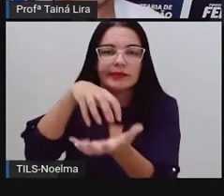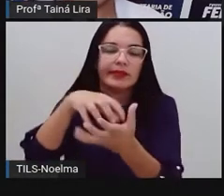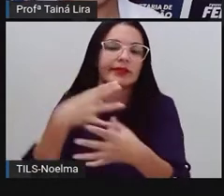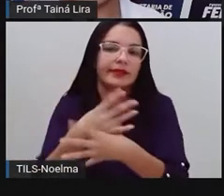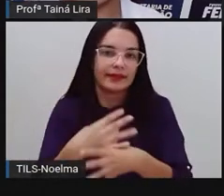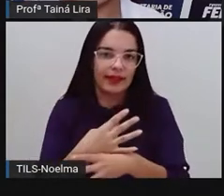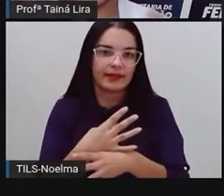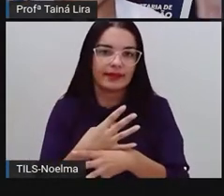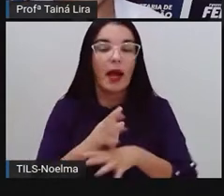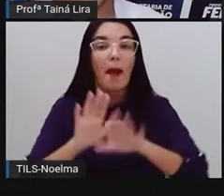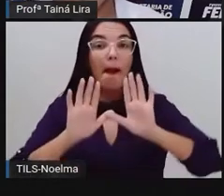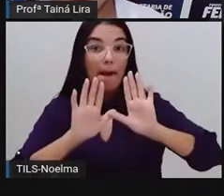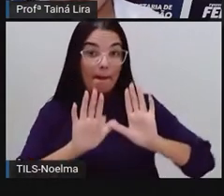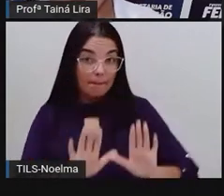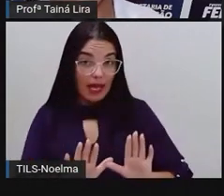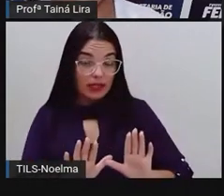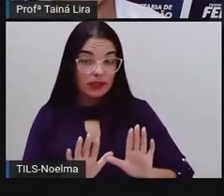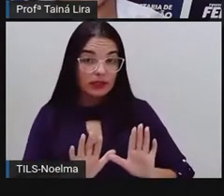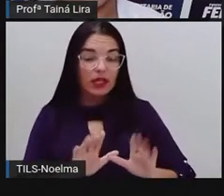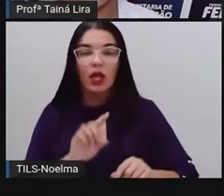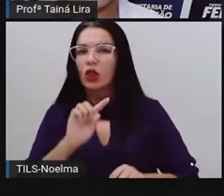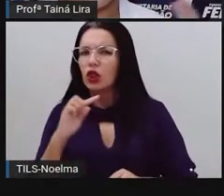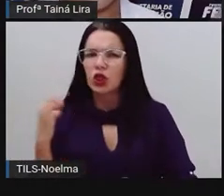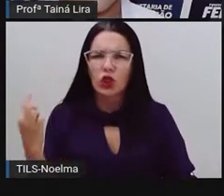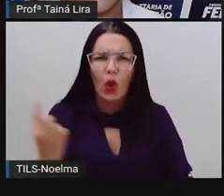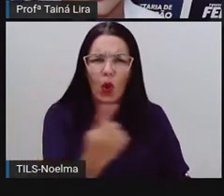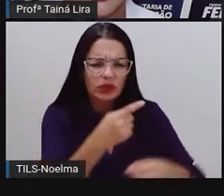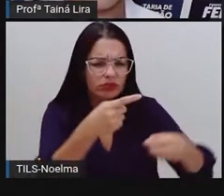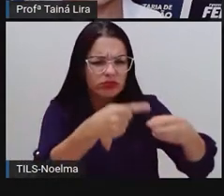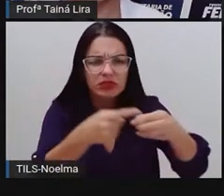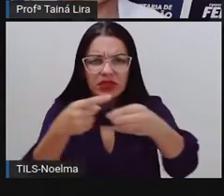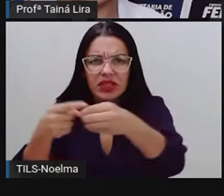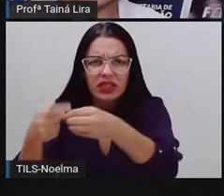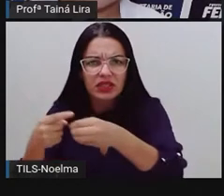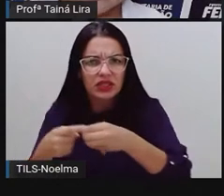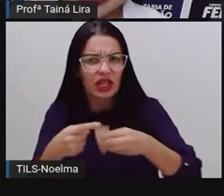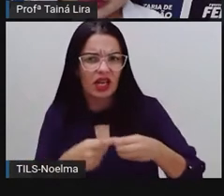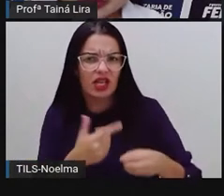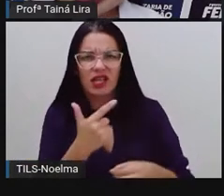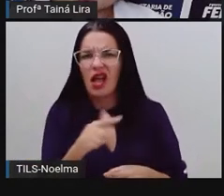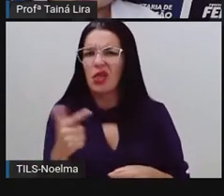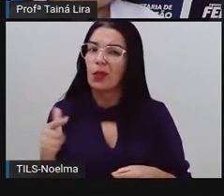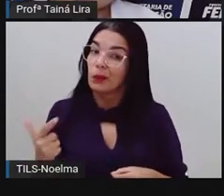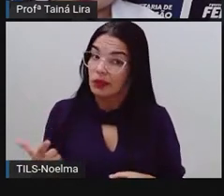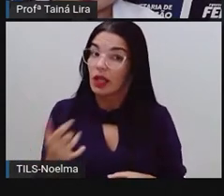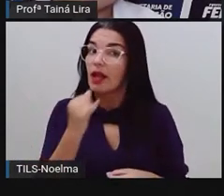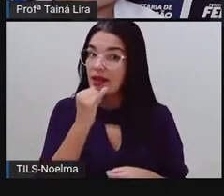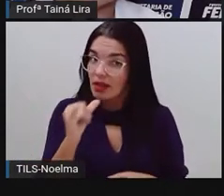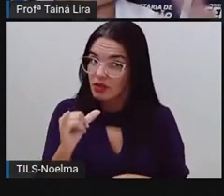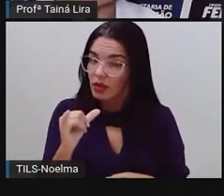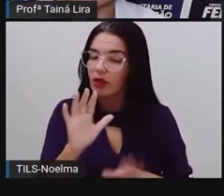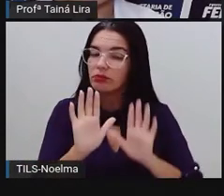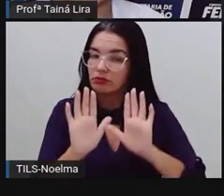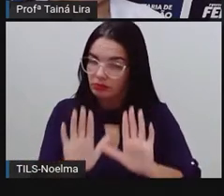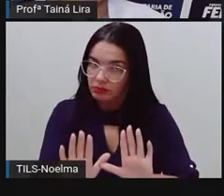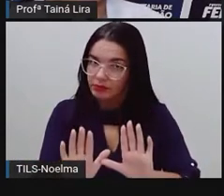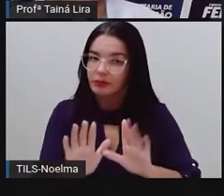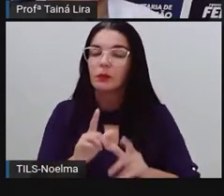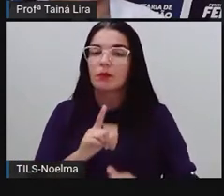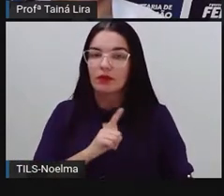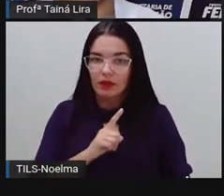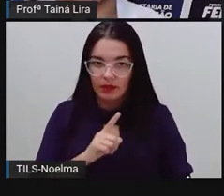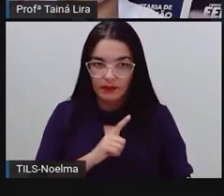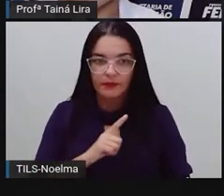isso não quer dizer que todo lugar né que toda a zona rural não tem não tem acesso né